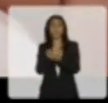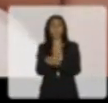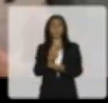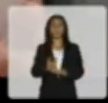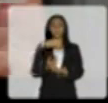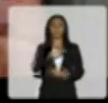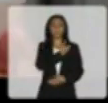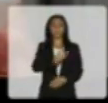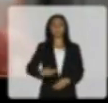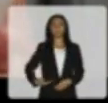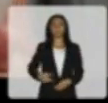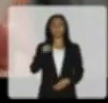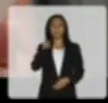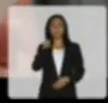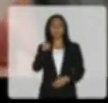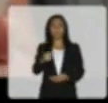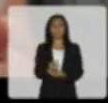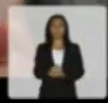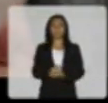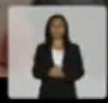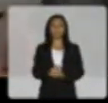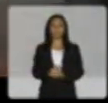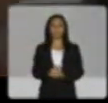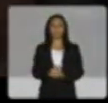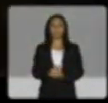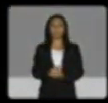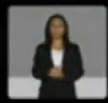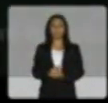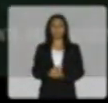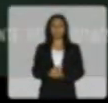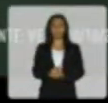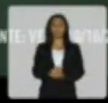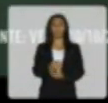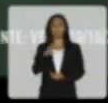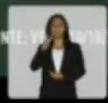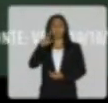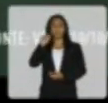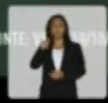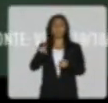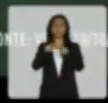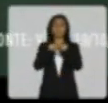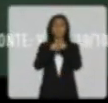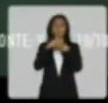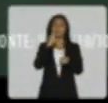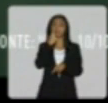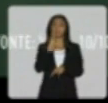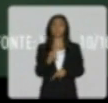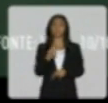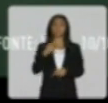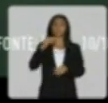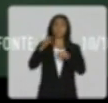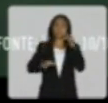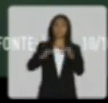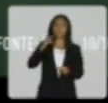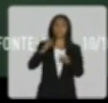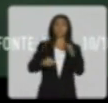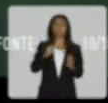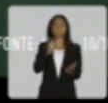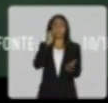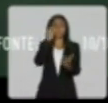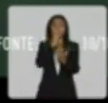forma errada governador assim o bicho também anda em companhia de um advogado que foi